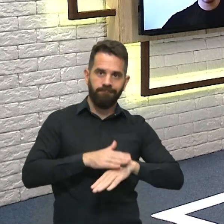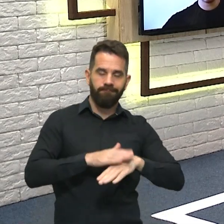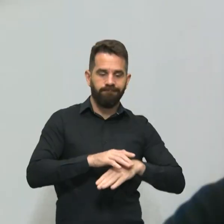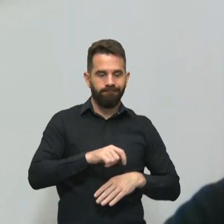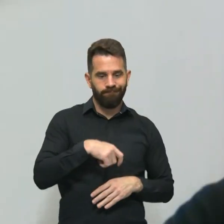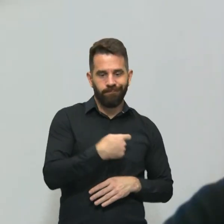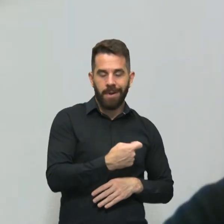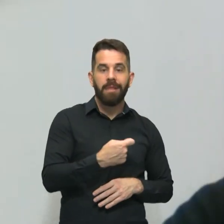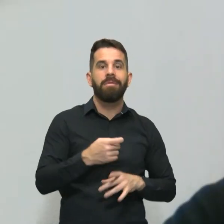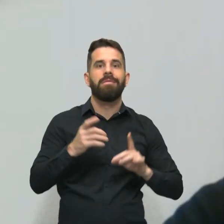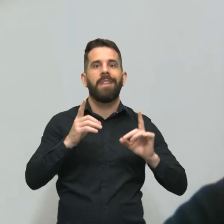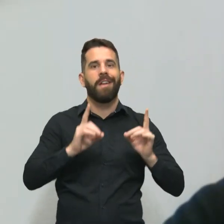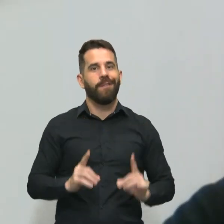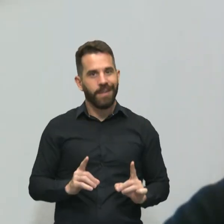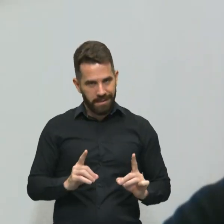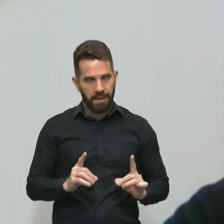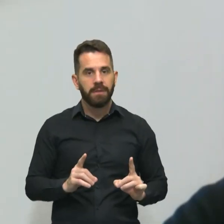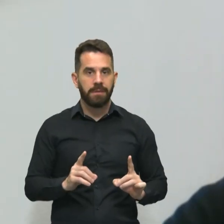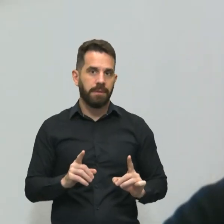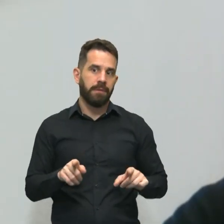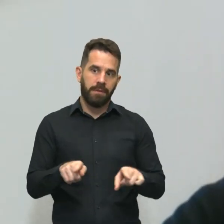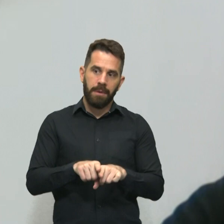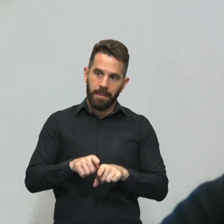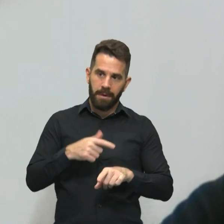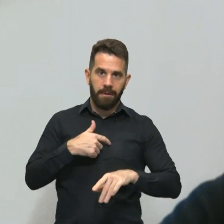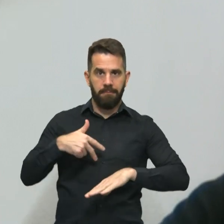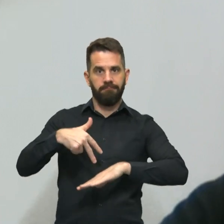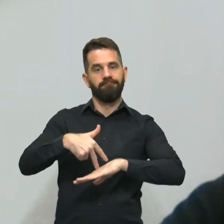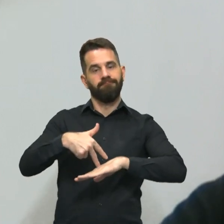Então, assumo aqui o local de fala e